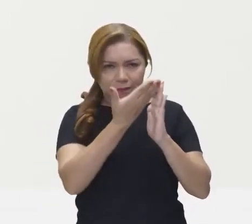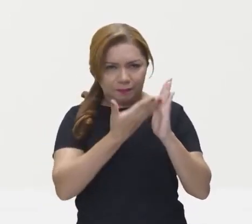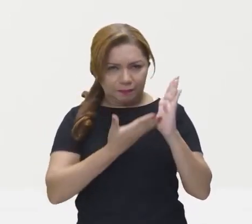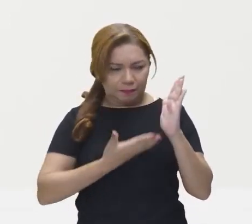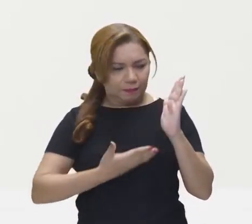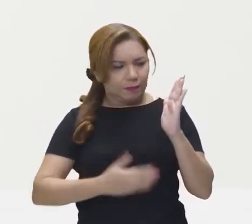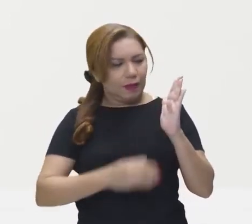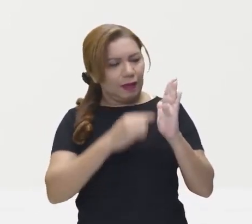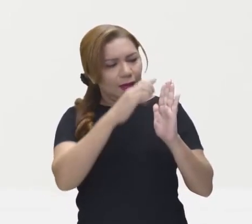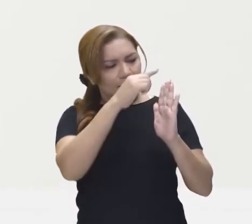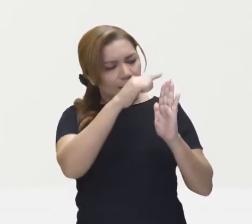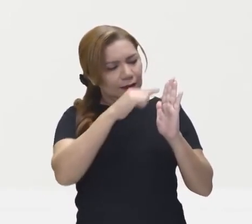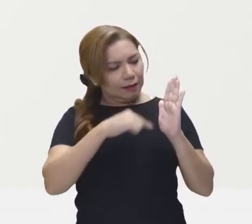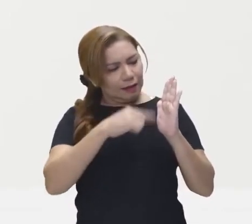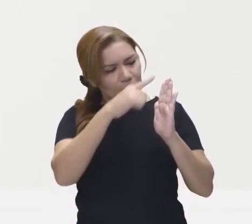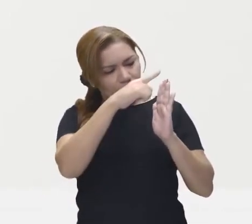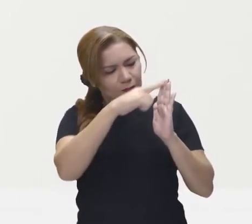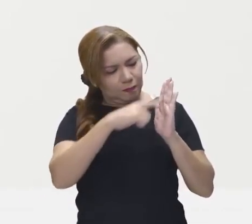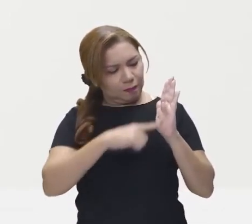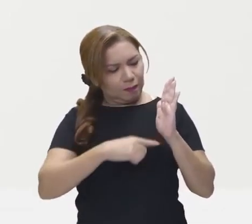2.500 metros quadrados.